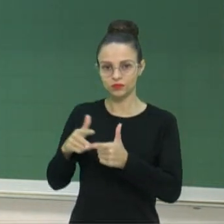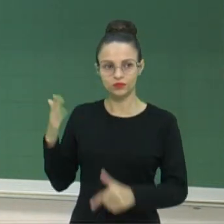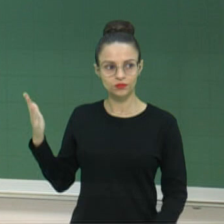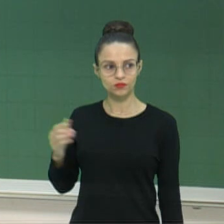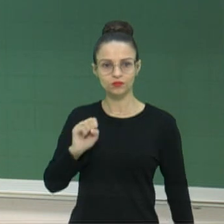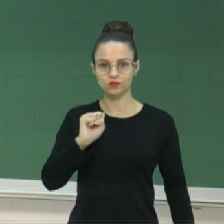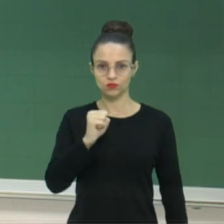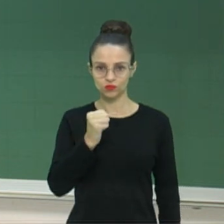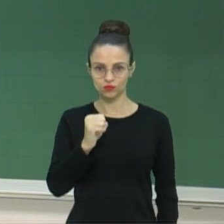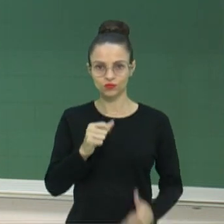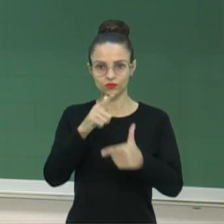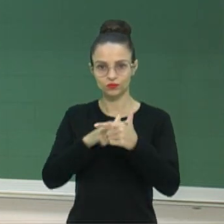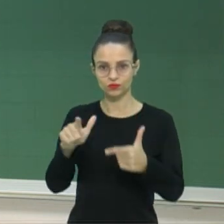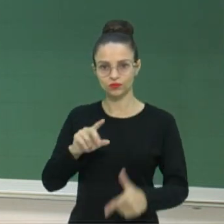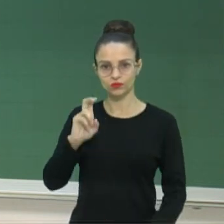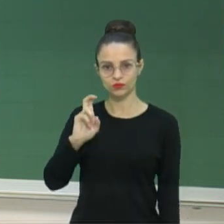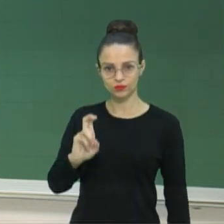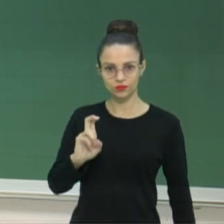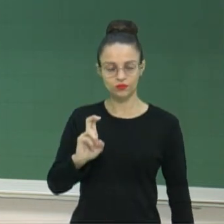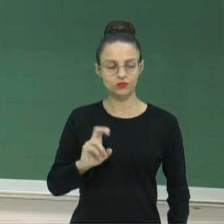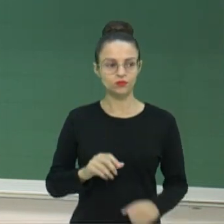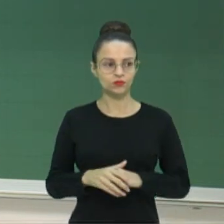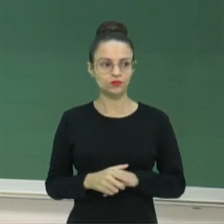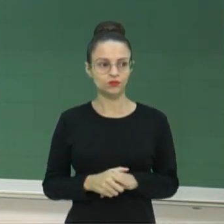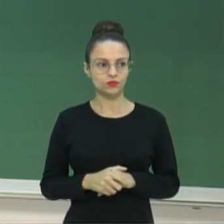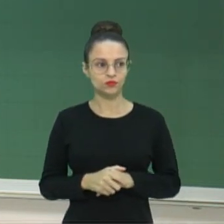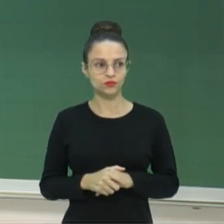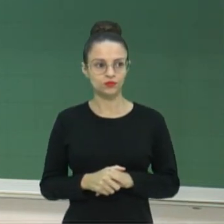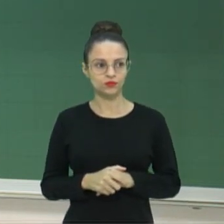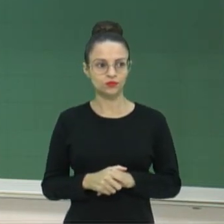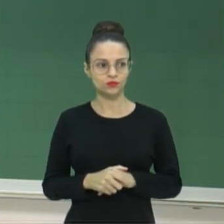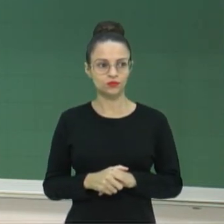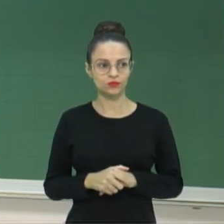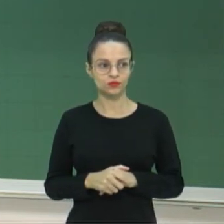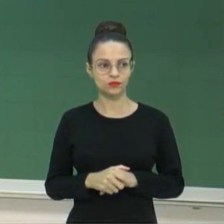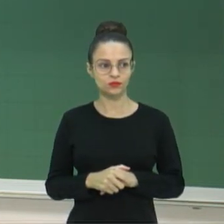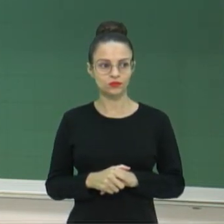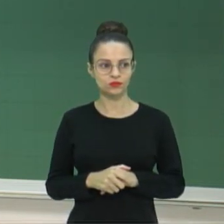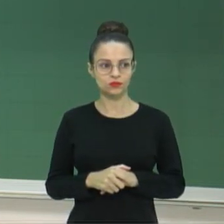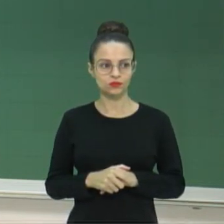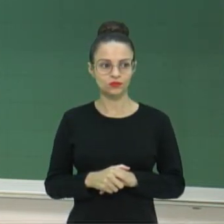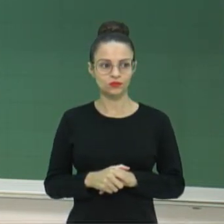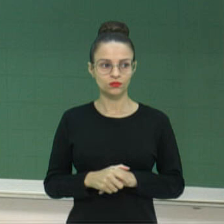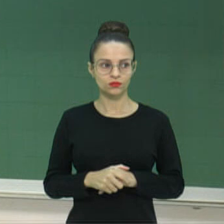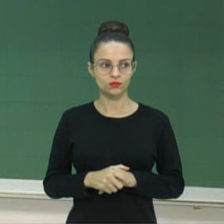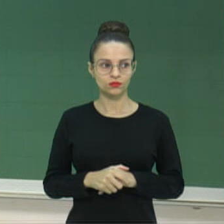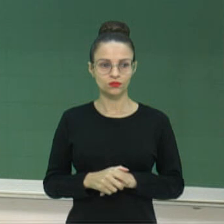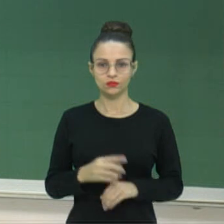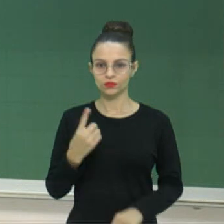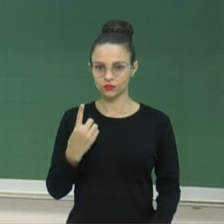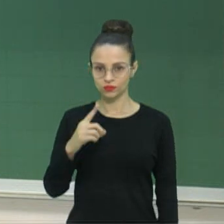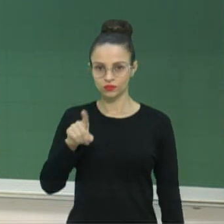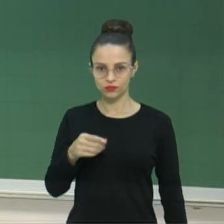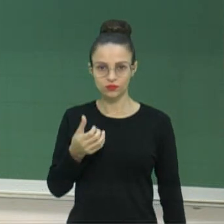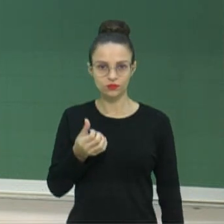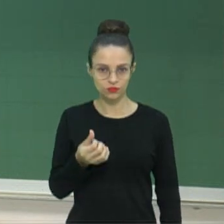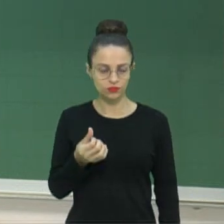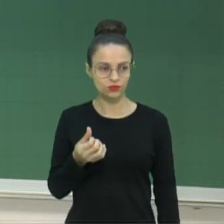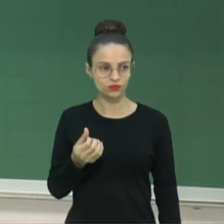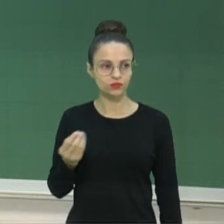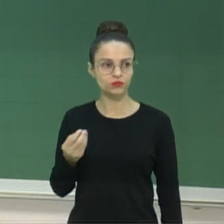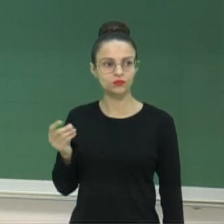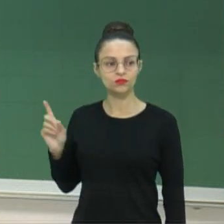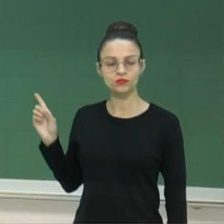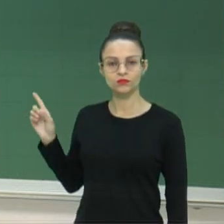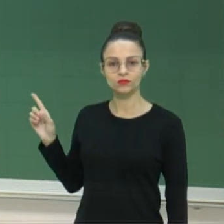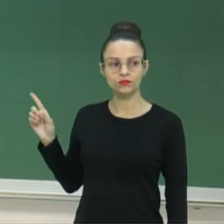8 dividido por 5, se eu me lembro, perguntar para os universitários, é 1,6. E aqui como é que a gente